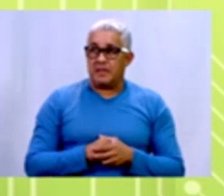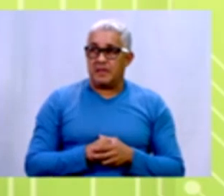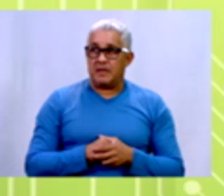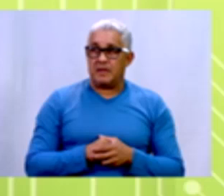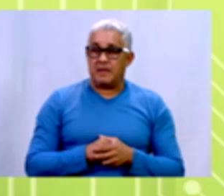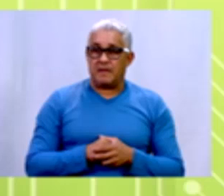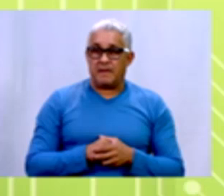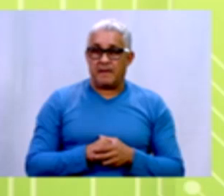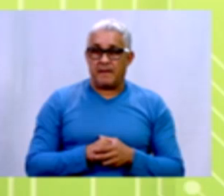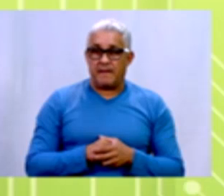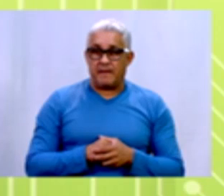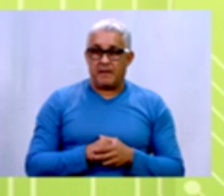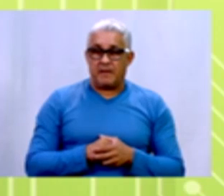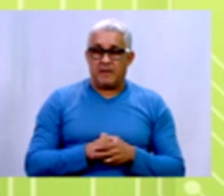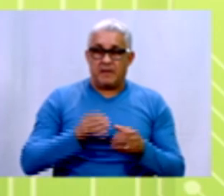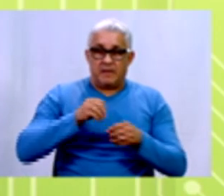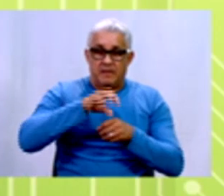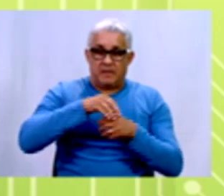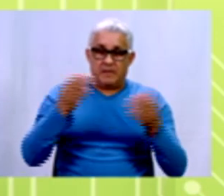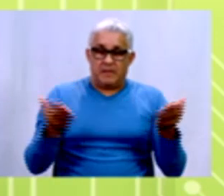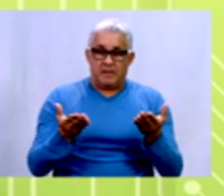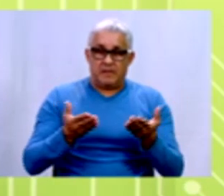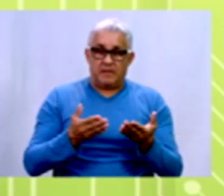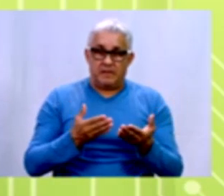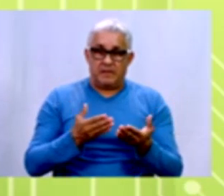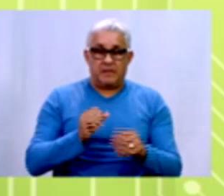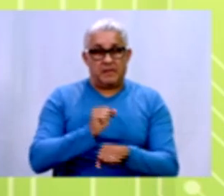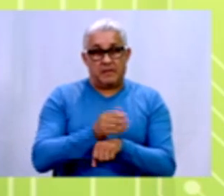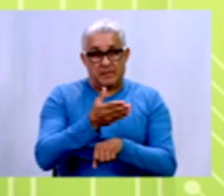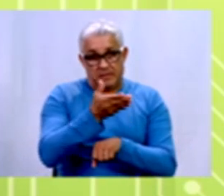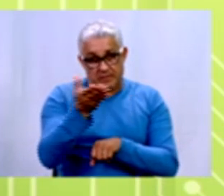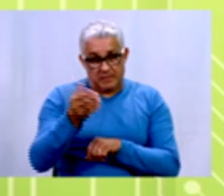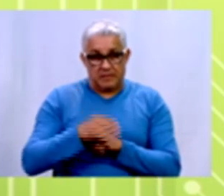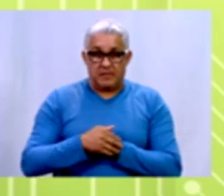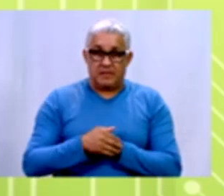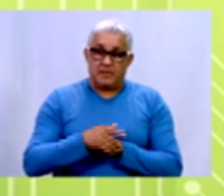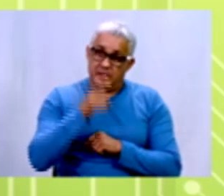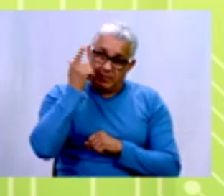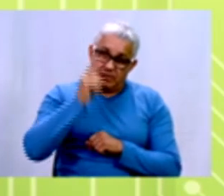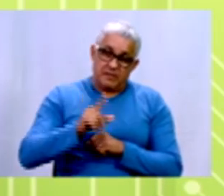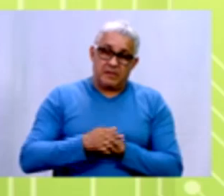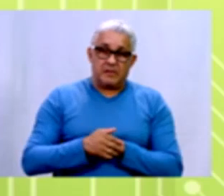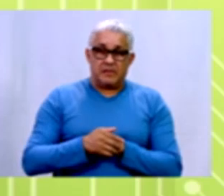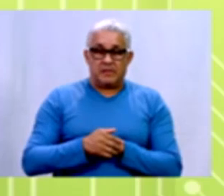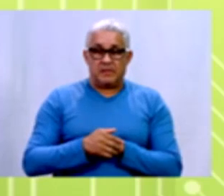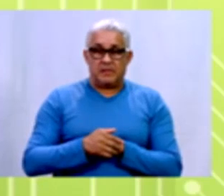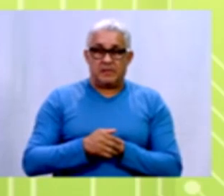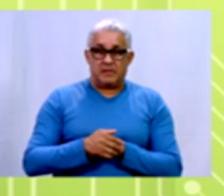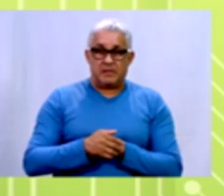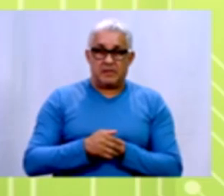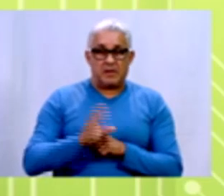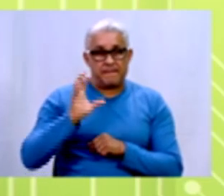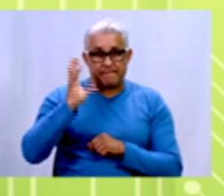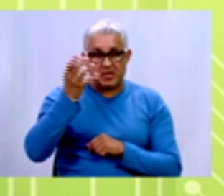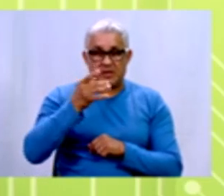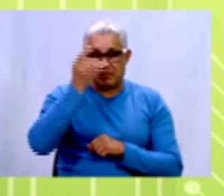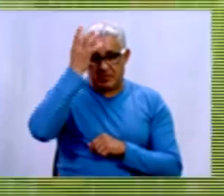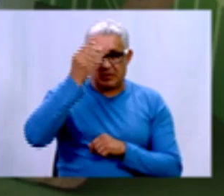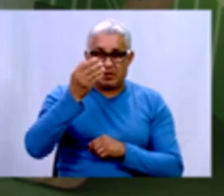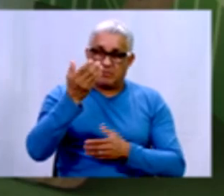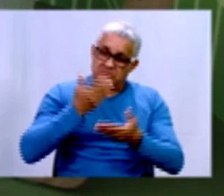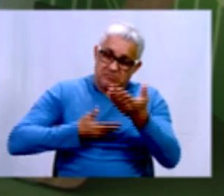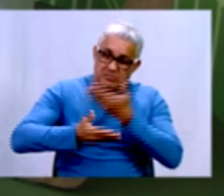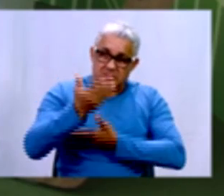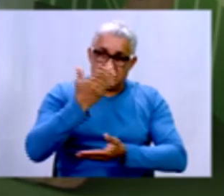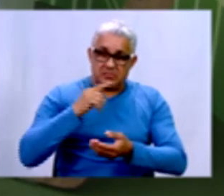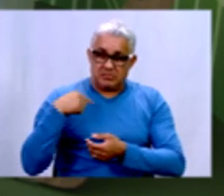baseada já no conteúdo que vimos agora. Esperamos que os senhores consigam resolver com facilidade e qualquer coisa é só interagir